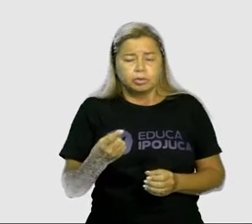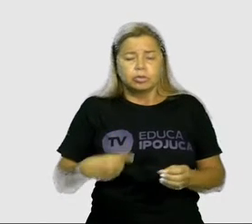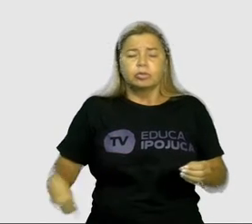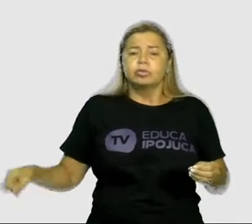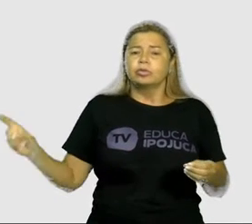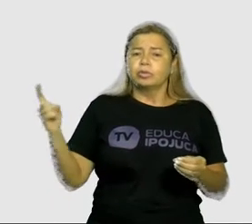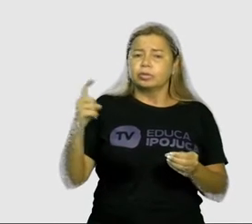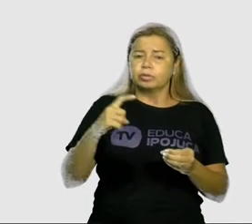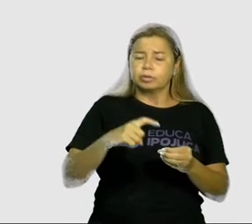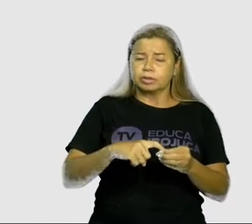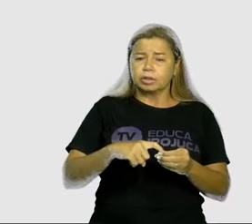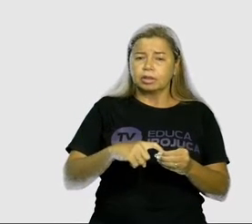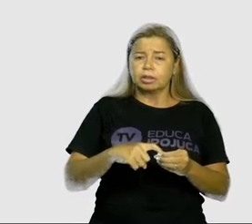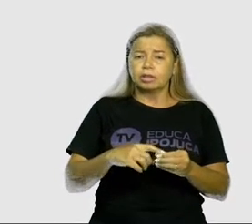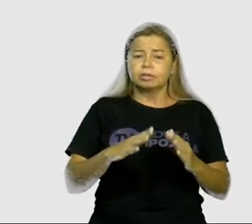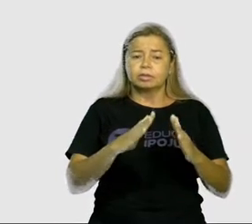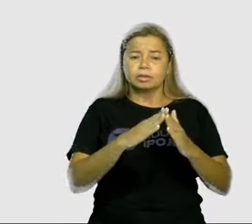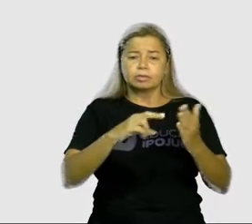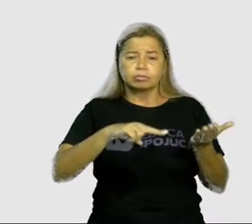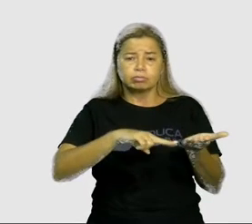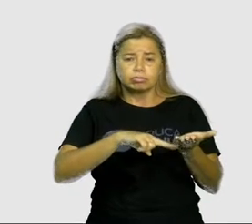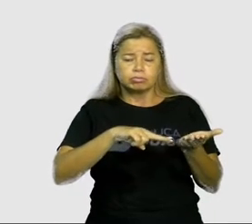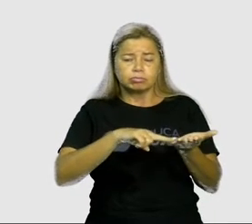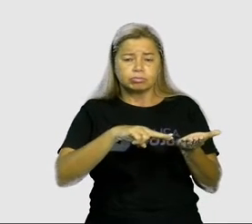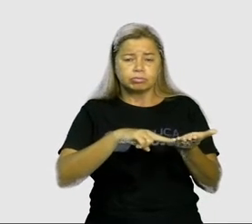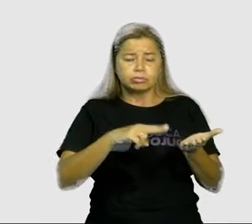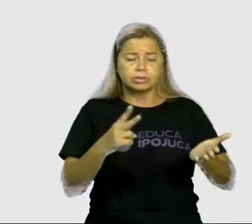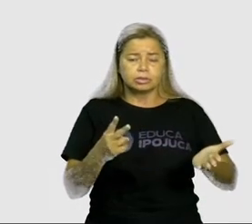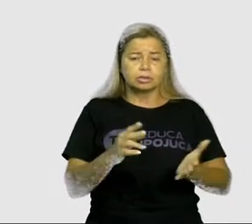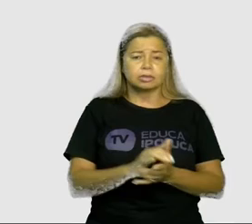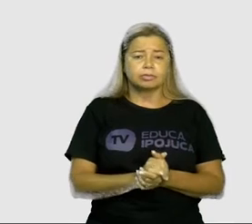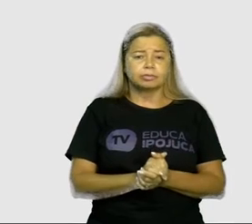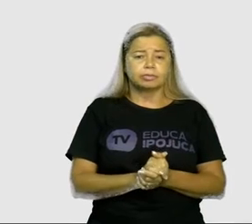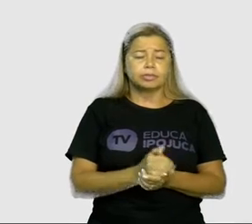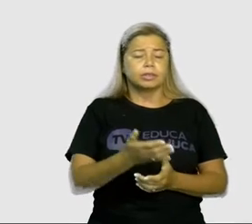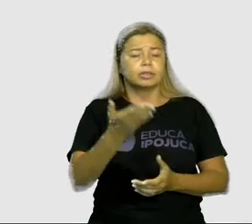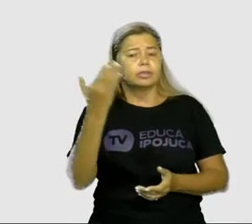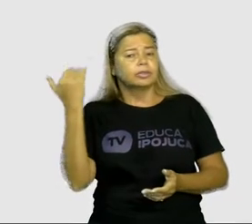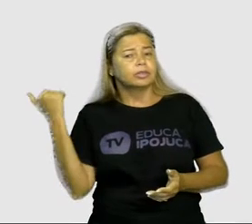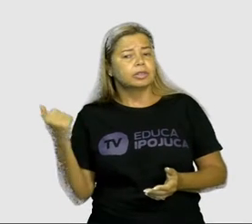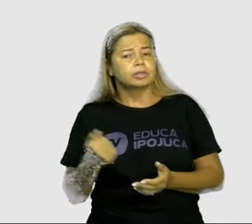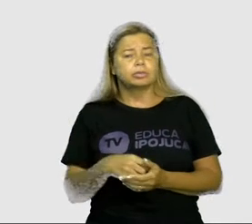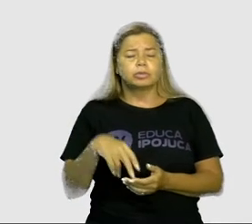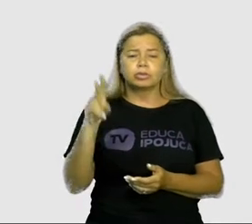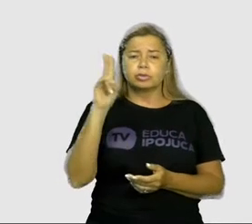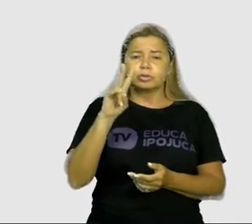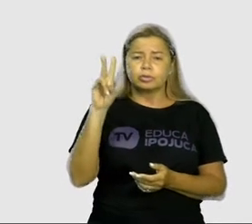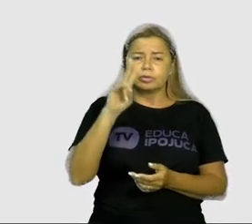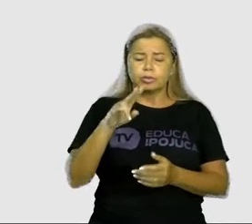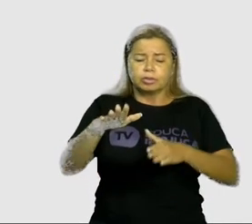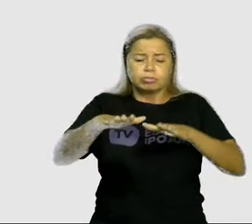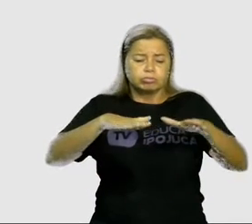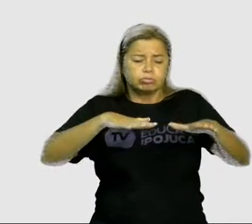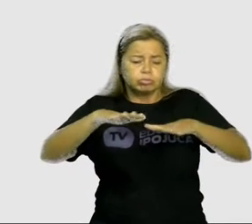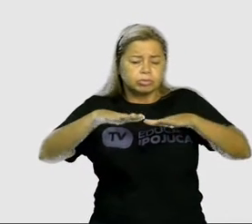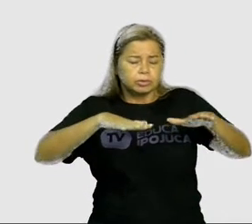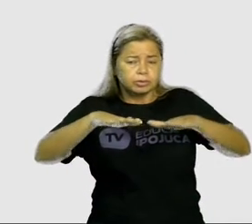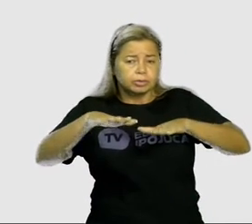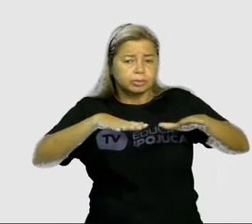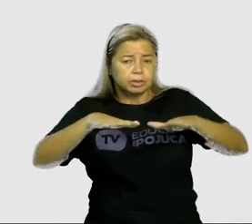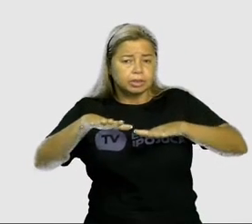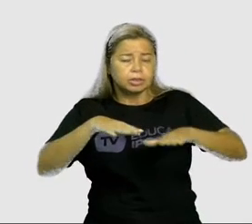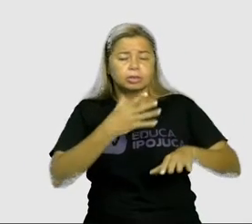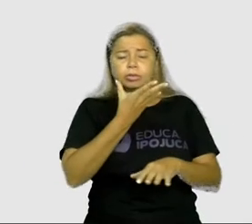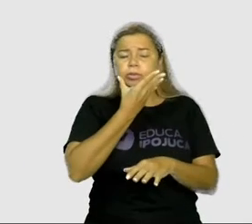voltar tá para pintar ela então vamos ver essa movimentação